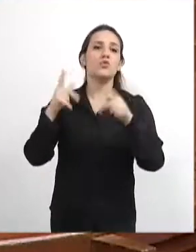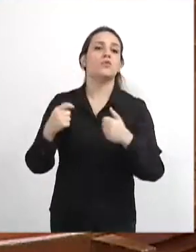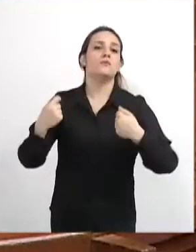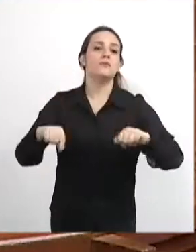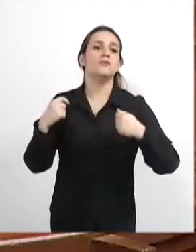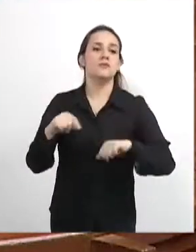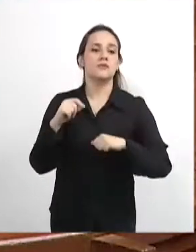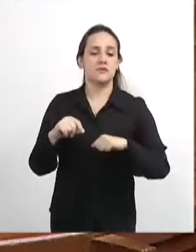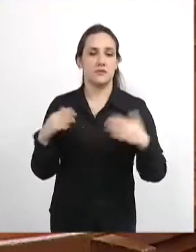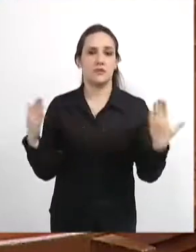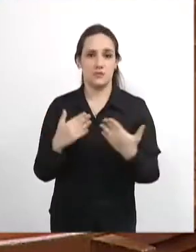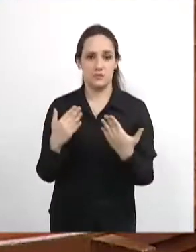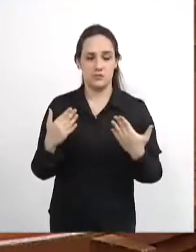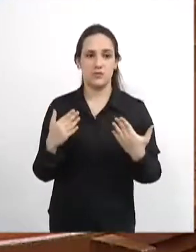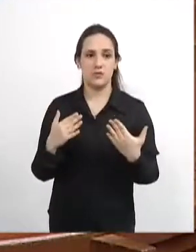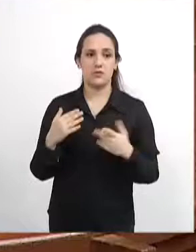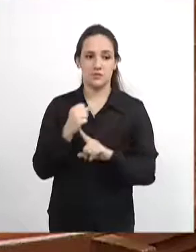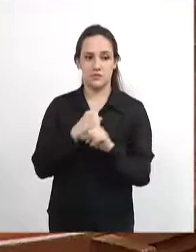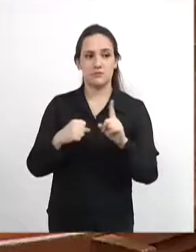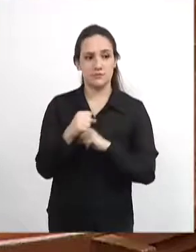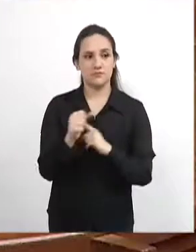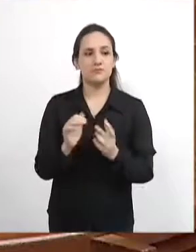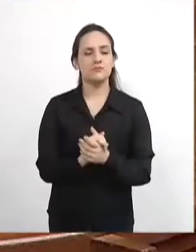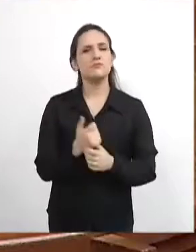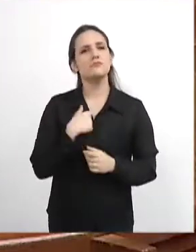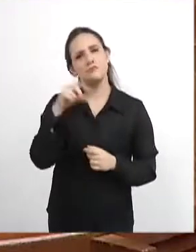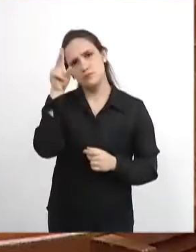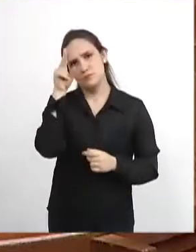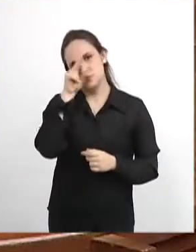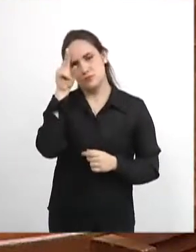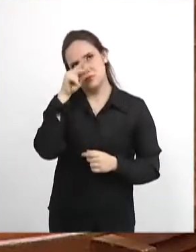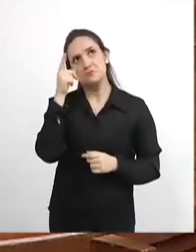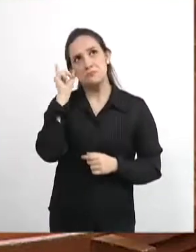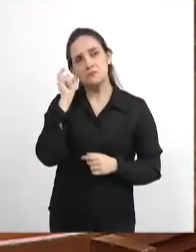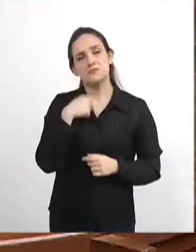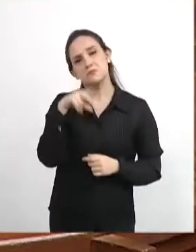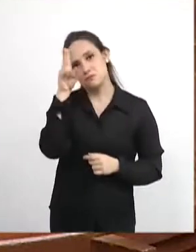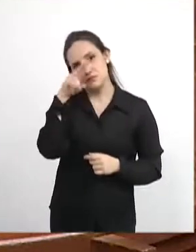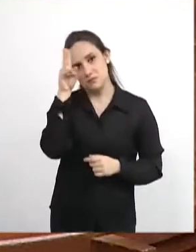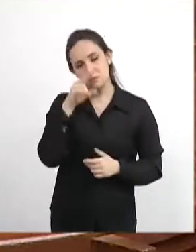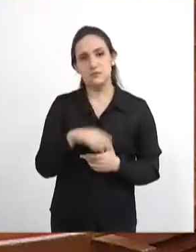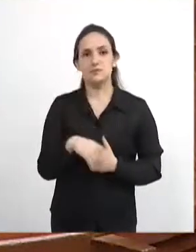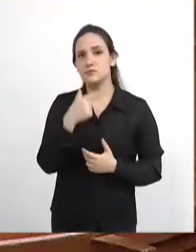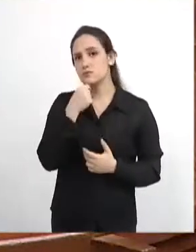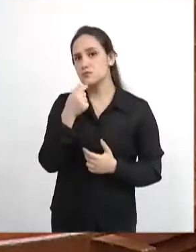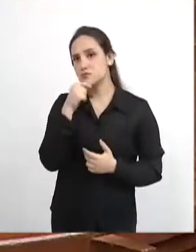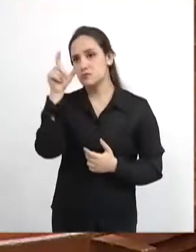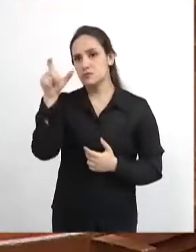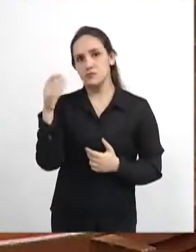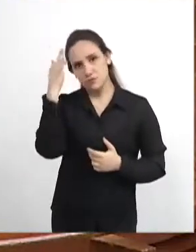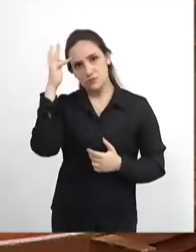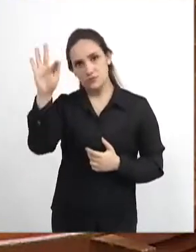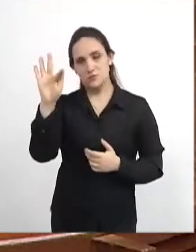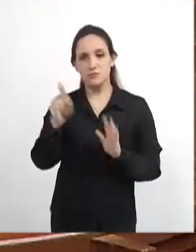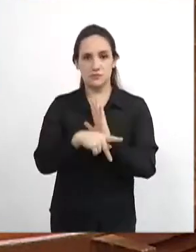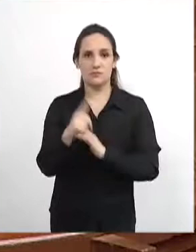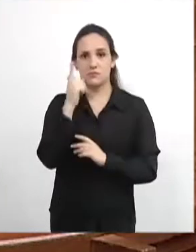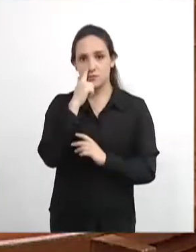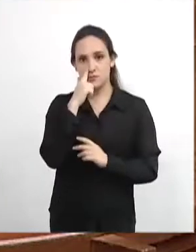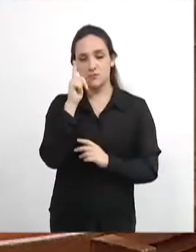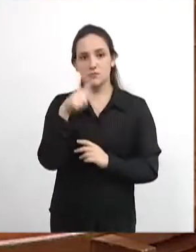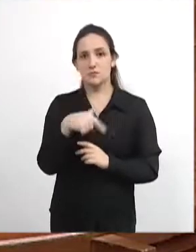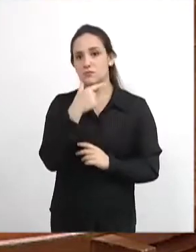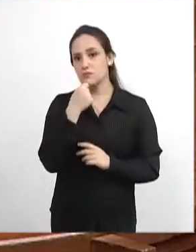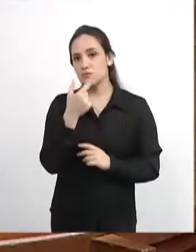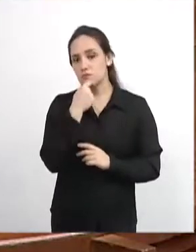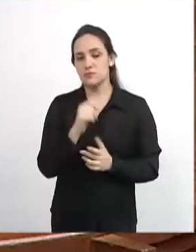sociais. Eu até ontem lembrei de uma frase de um filósofo grego, né, chamado Platão, que